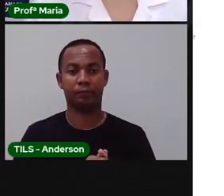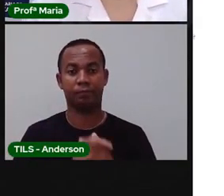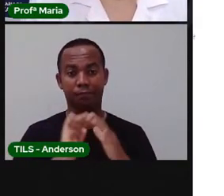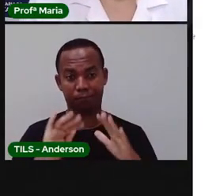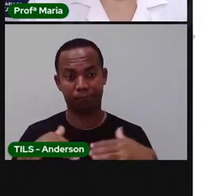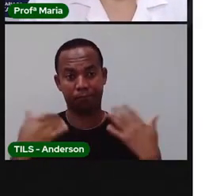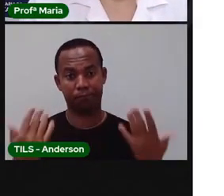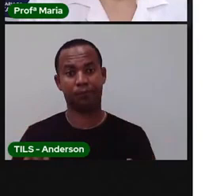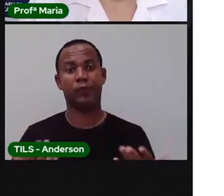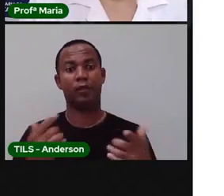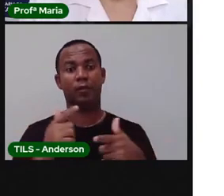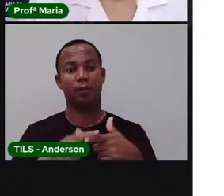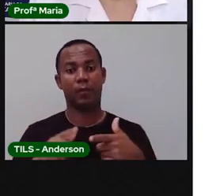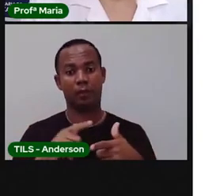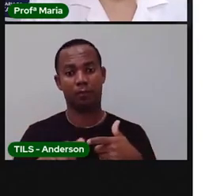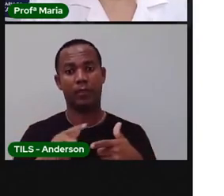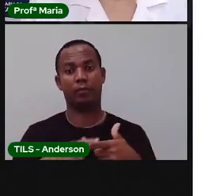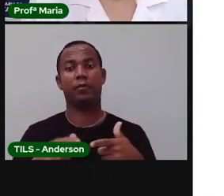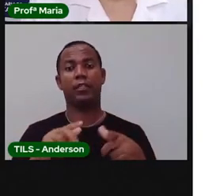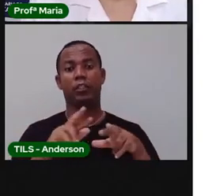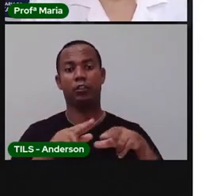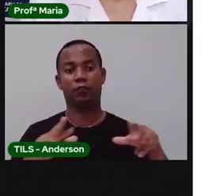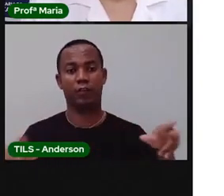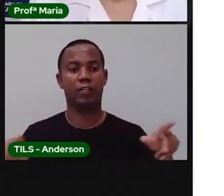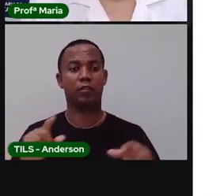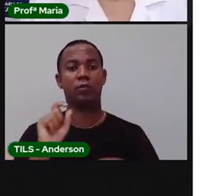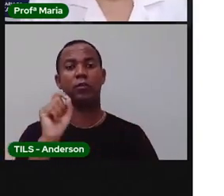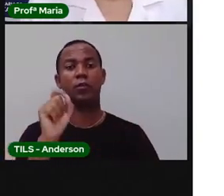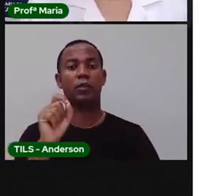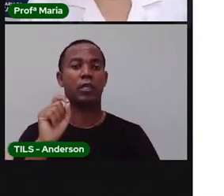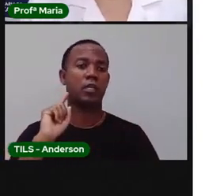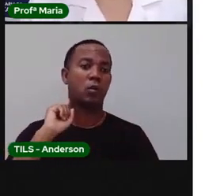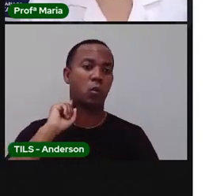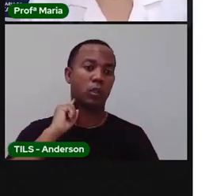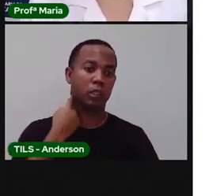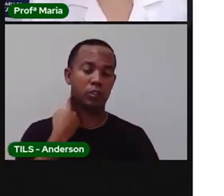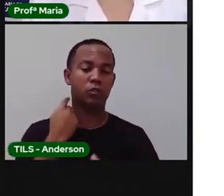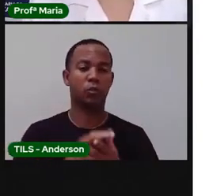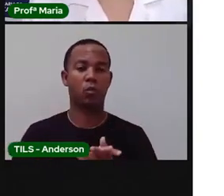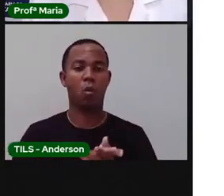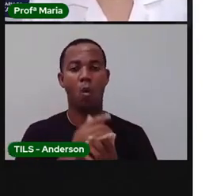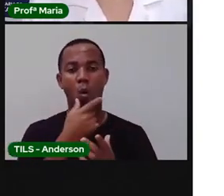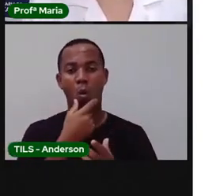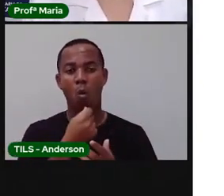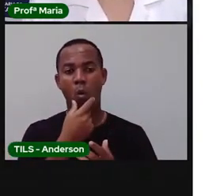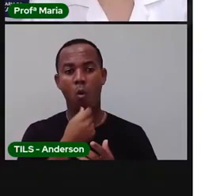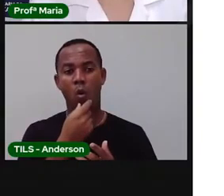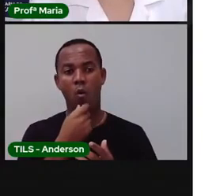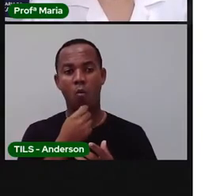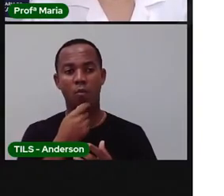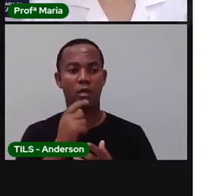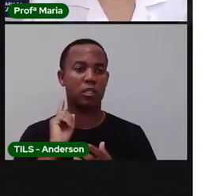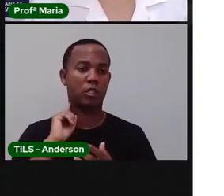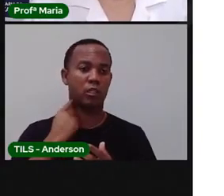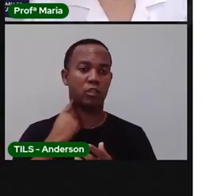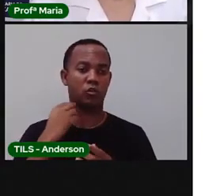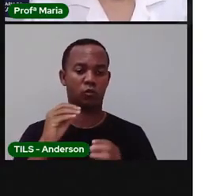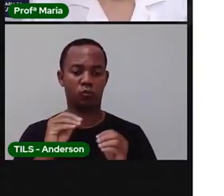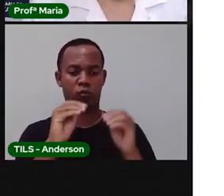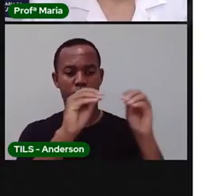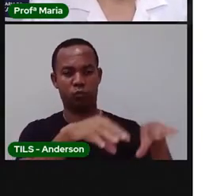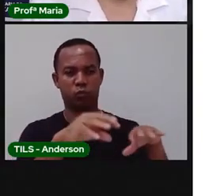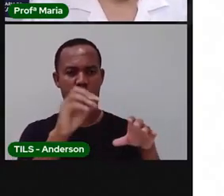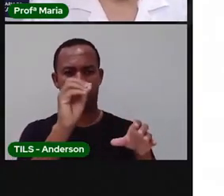dos grandes problemas da atualidade é o lixo. O homem colocando lixo para o lixeiro ou jogando em terrenos